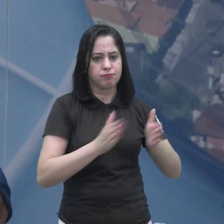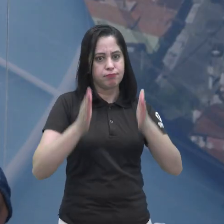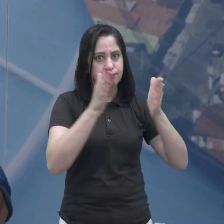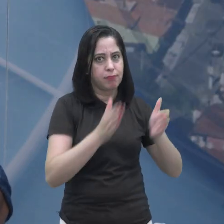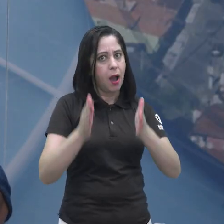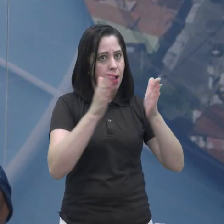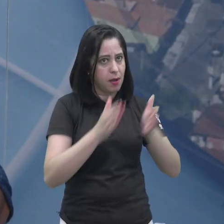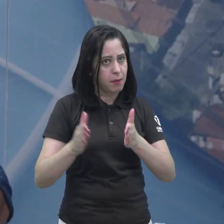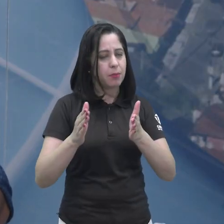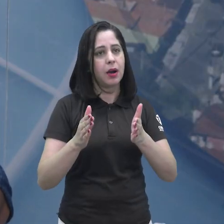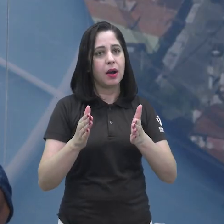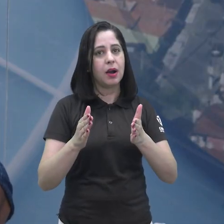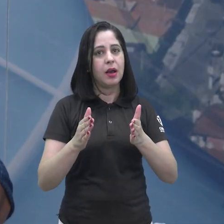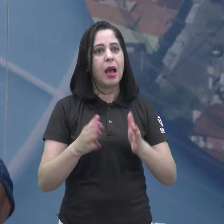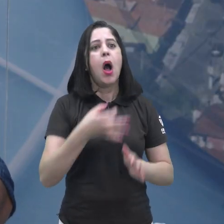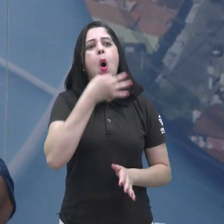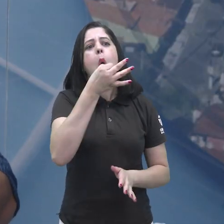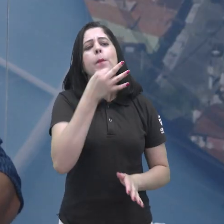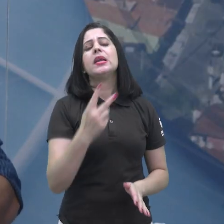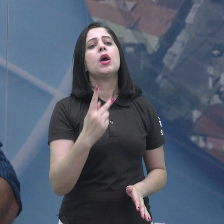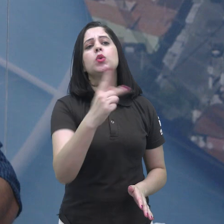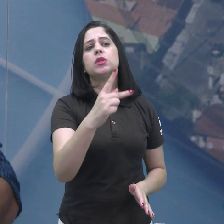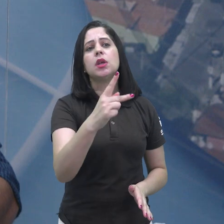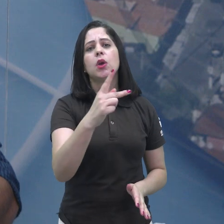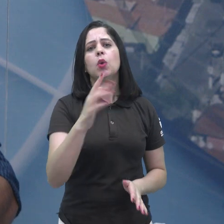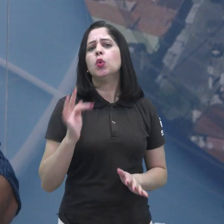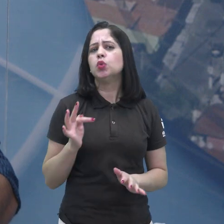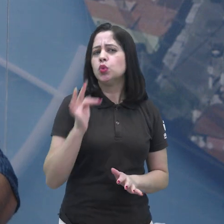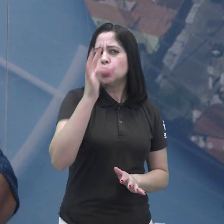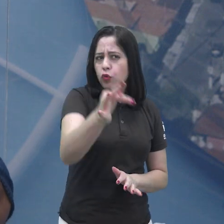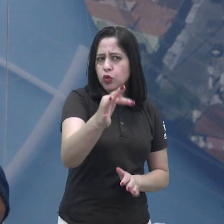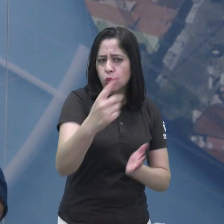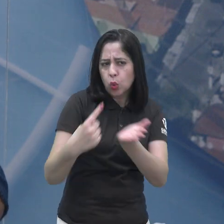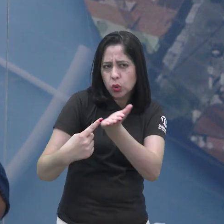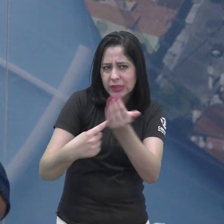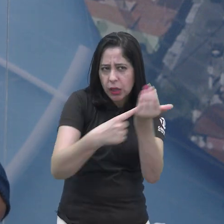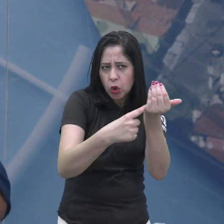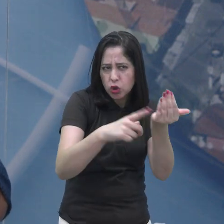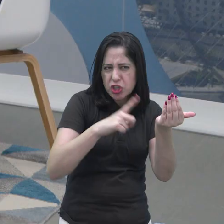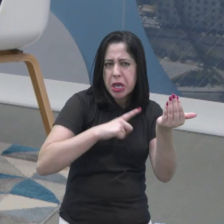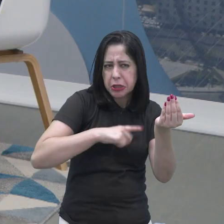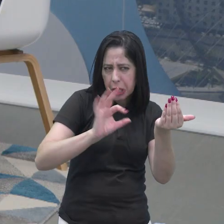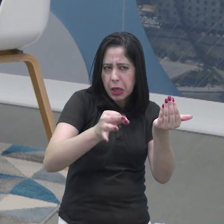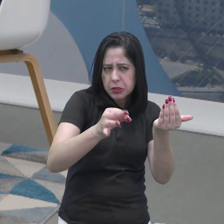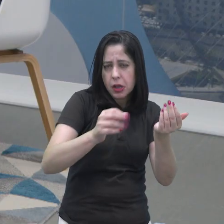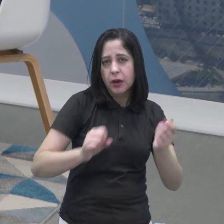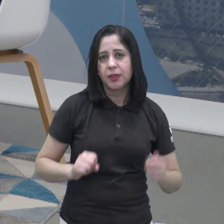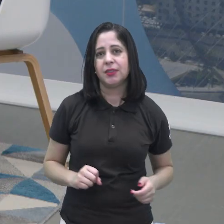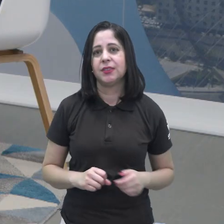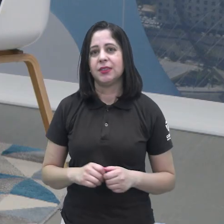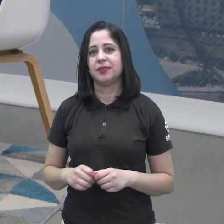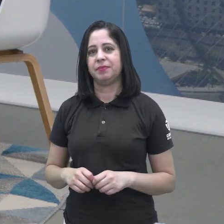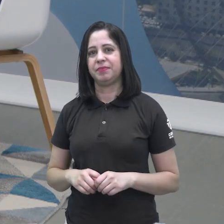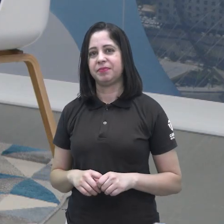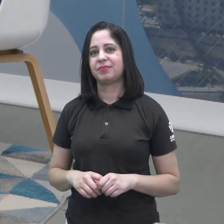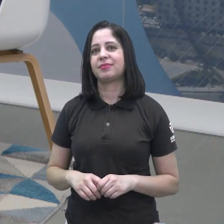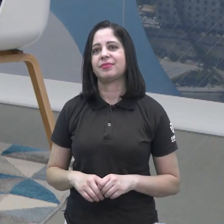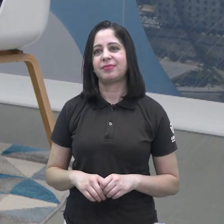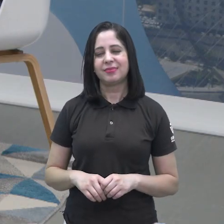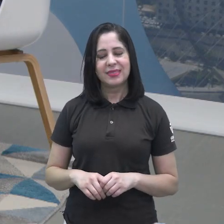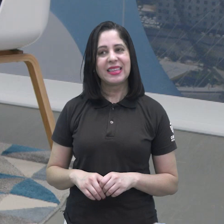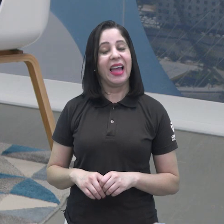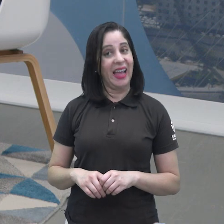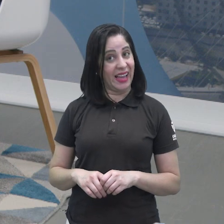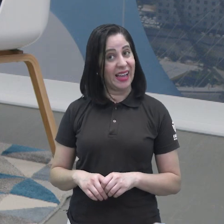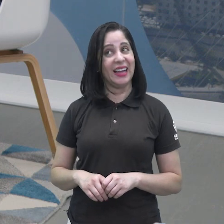Luciana, também se fala muito. Na sua opinião, o futuro é tecnologia? Está certo esse raciocínio? É